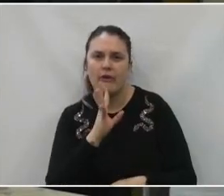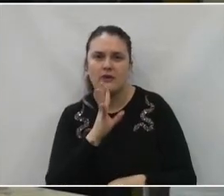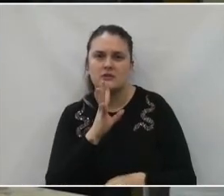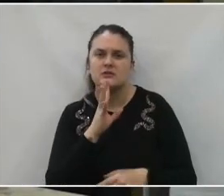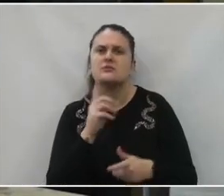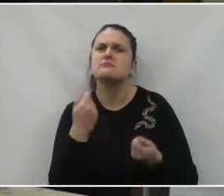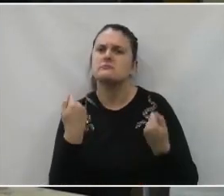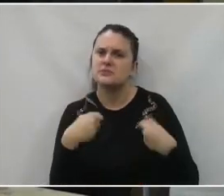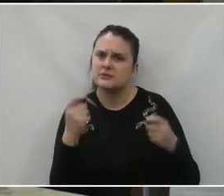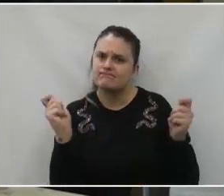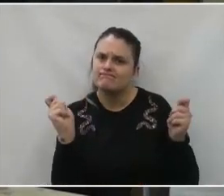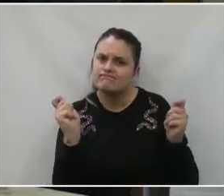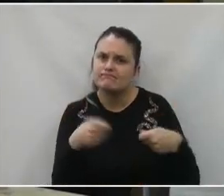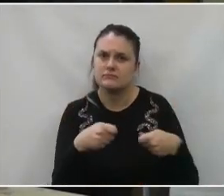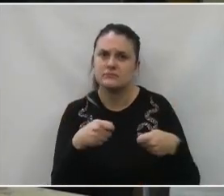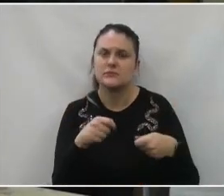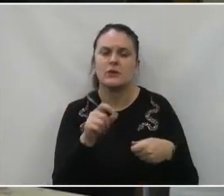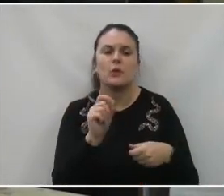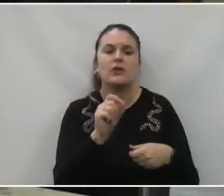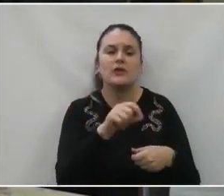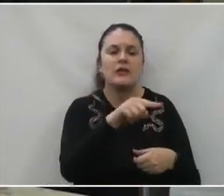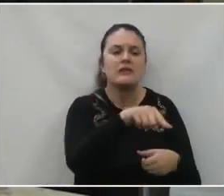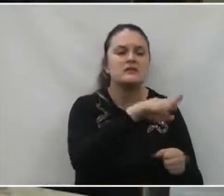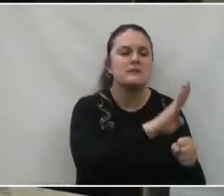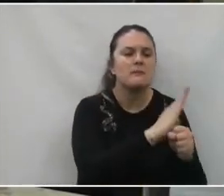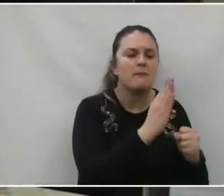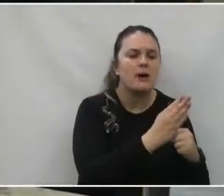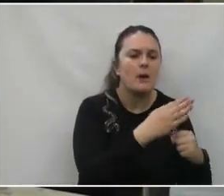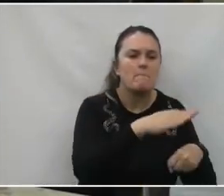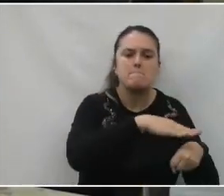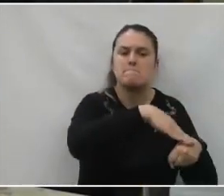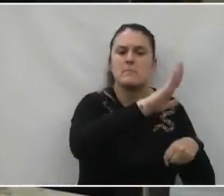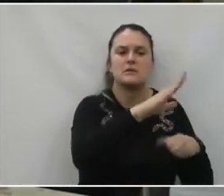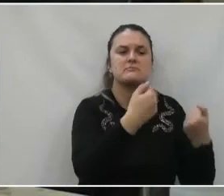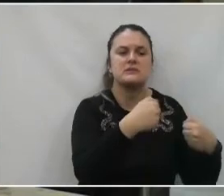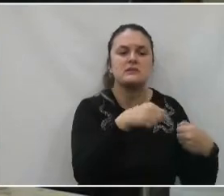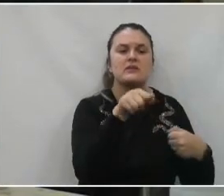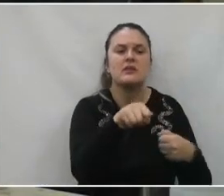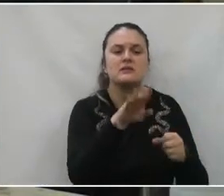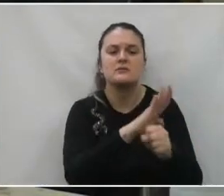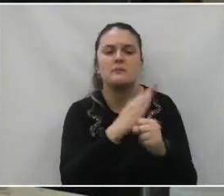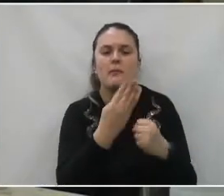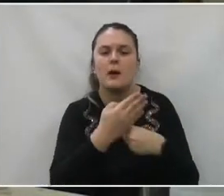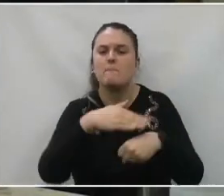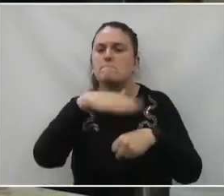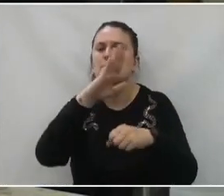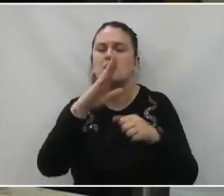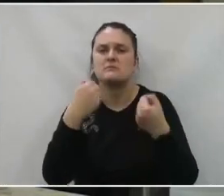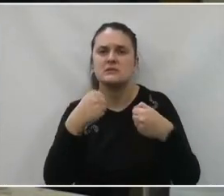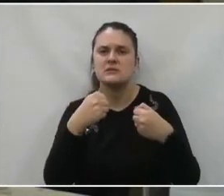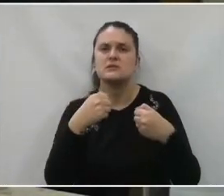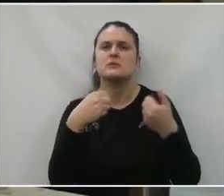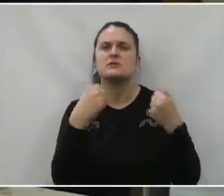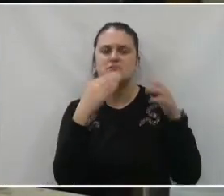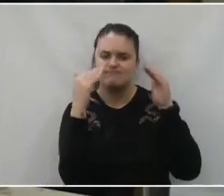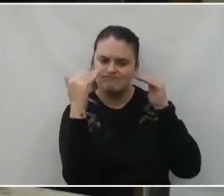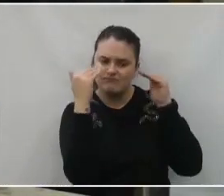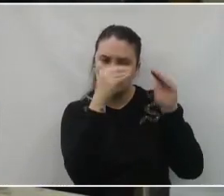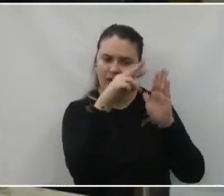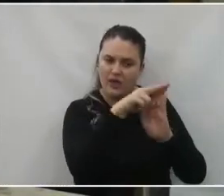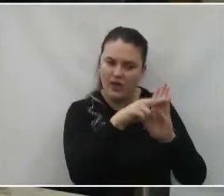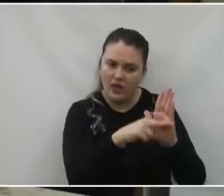seja contemplado de acordo com a necessidade e dentro das regras da lei ambiental e de ocupação de